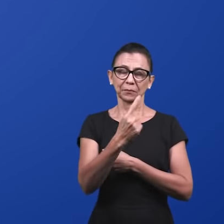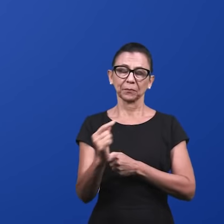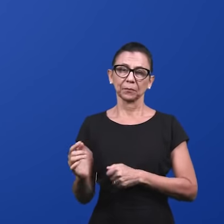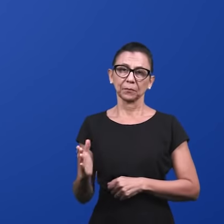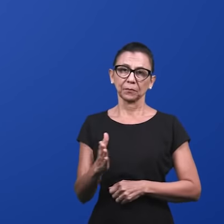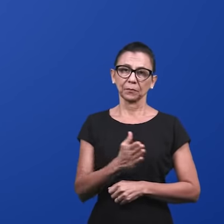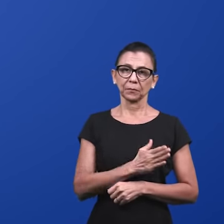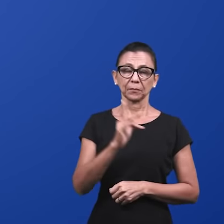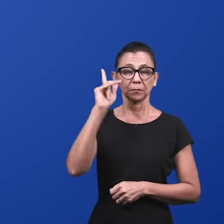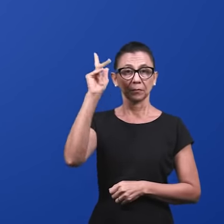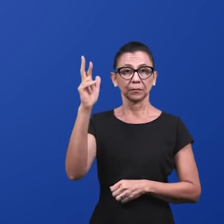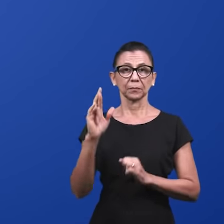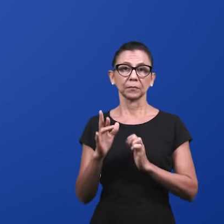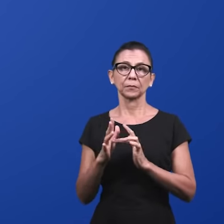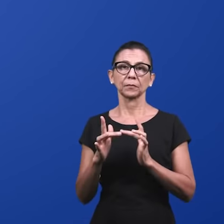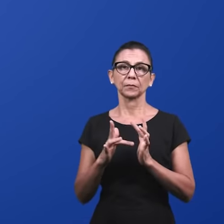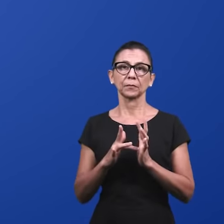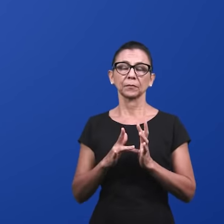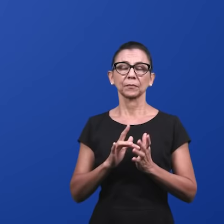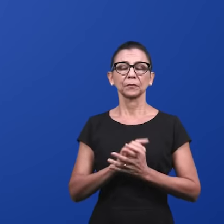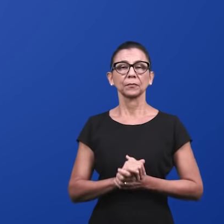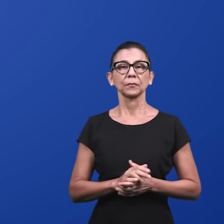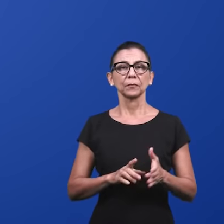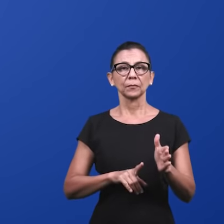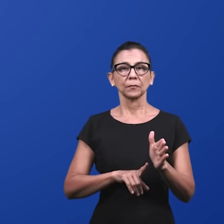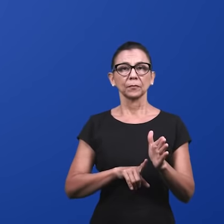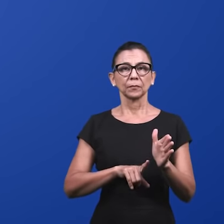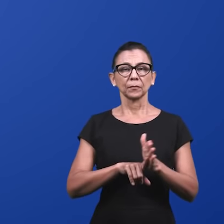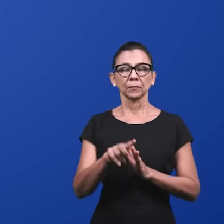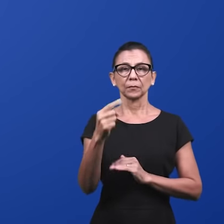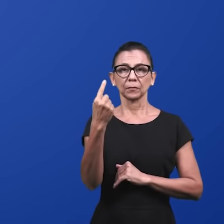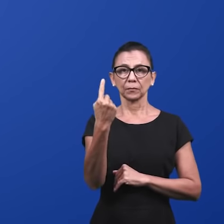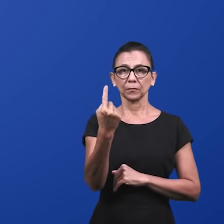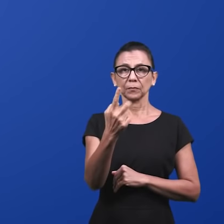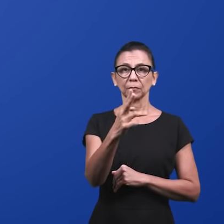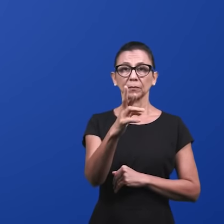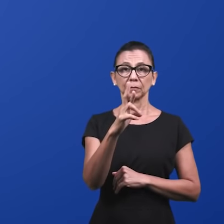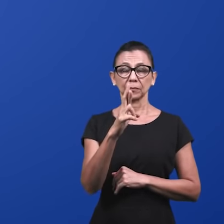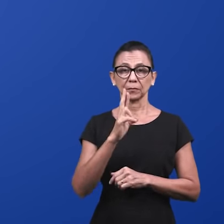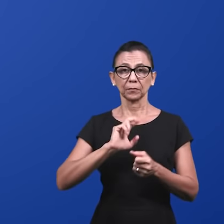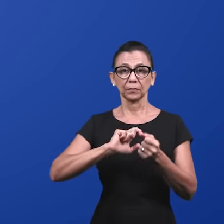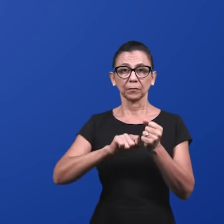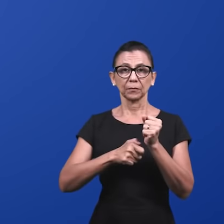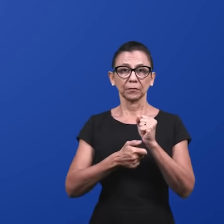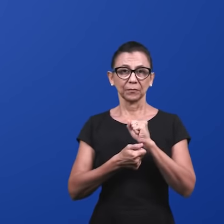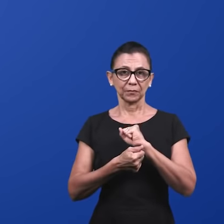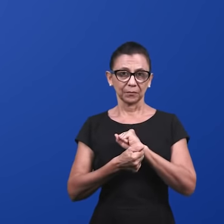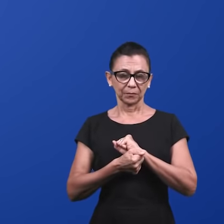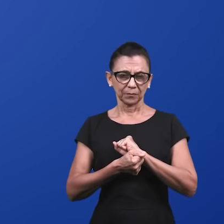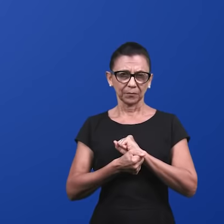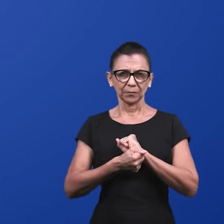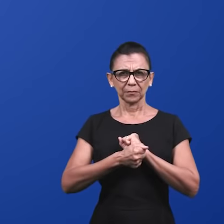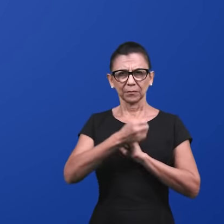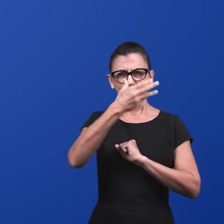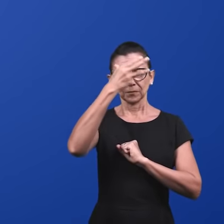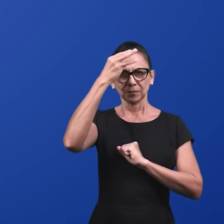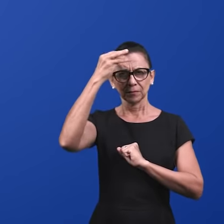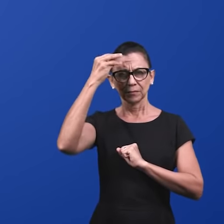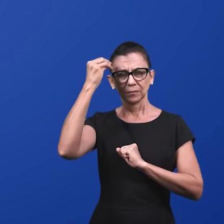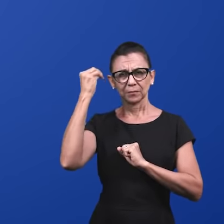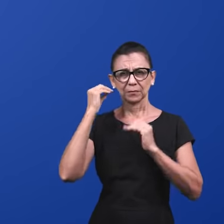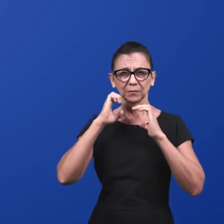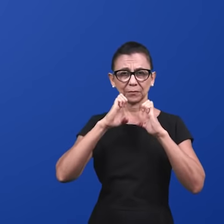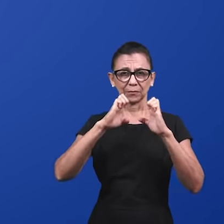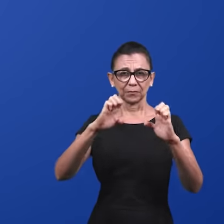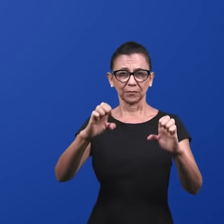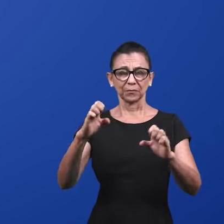paz do Senhor Jesus, irmãos. Em resposta à primeira pergunta da EBD, os mistérios do Evangelho que foram esquecidos ao longo dos